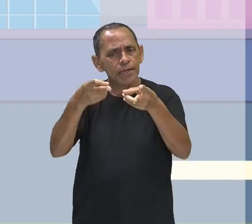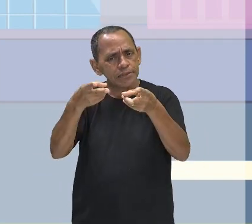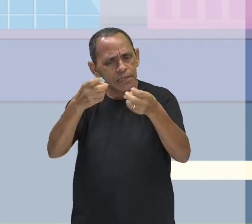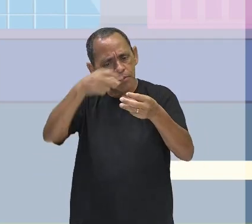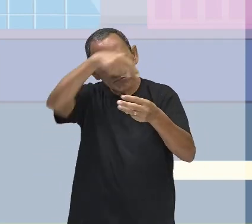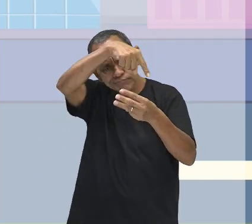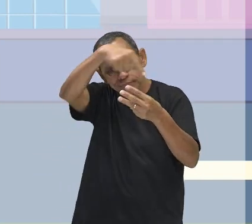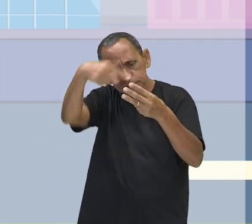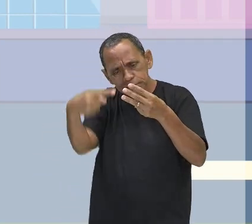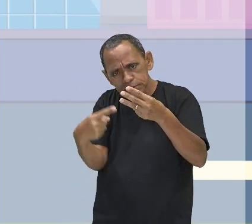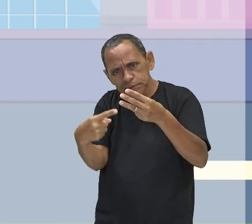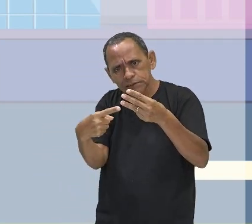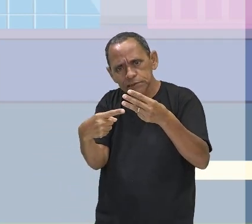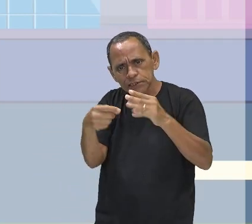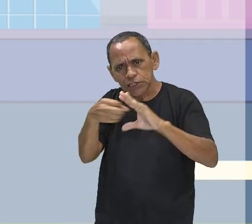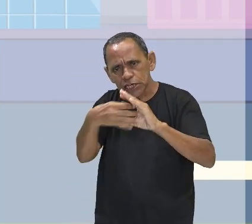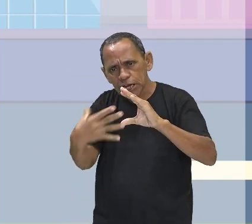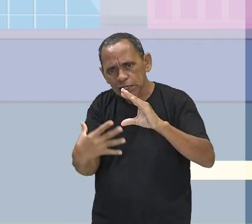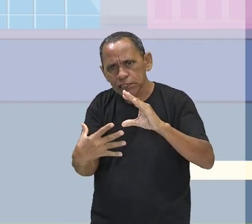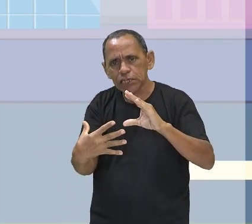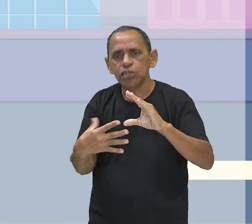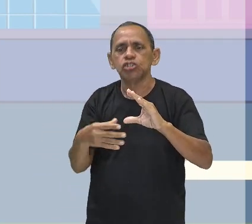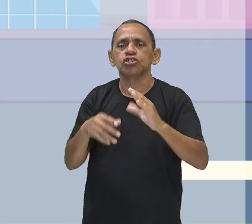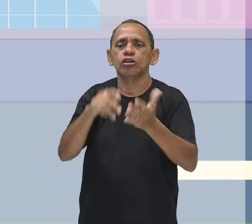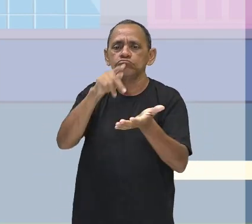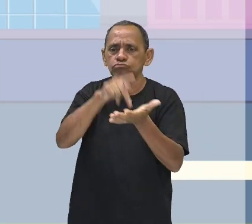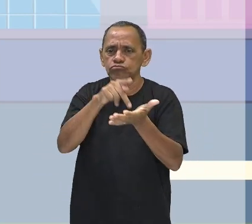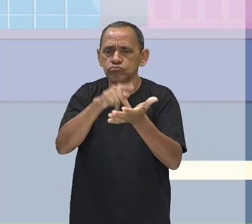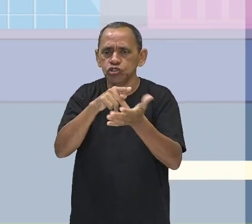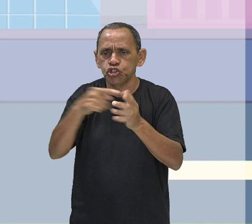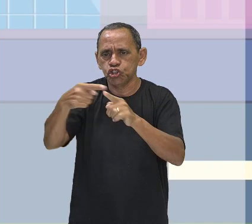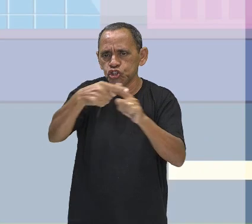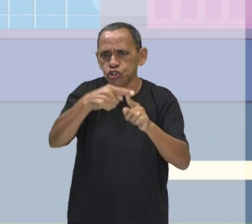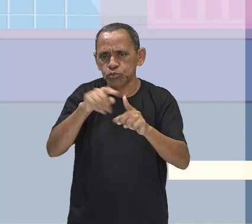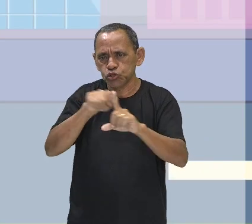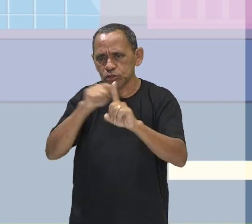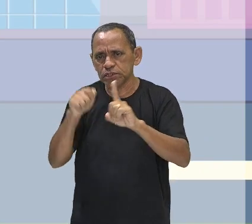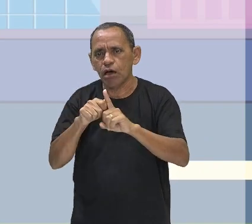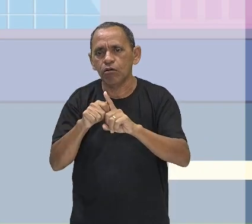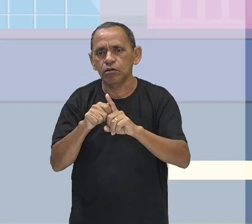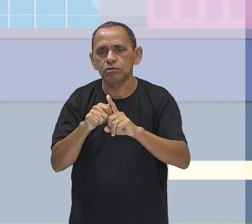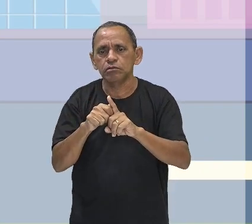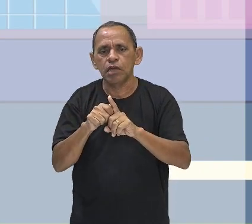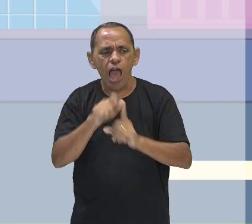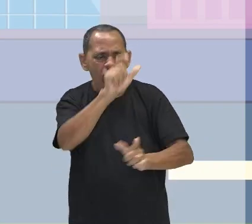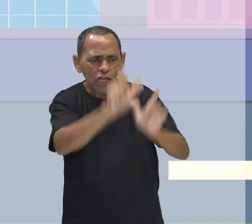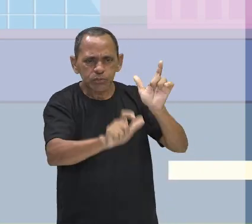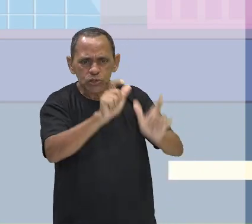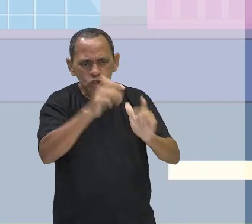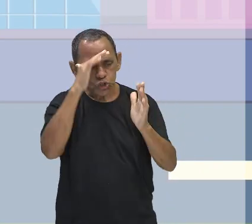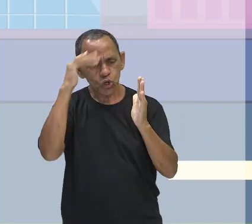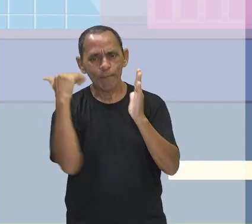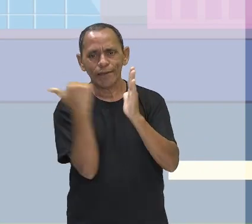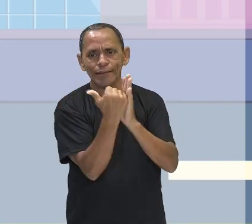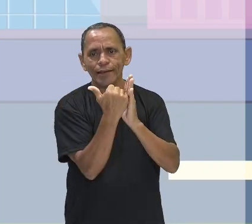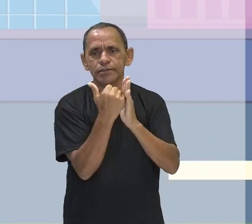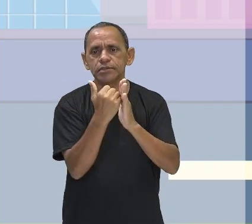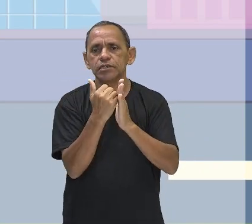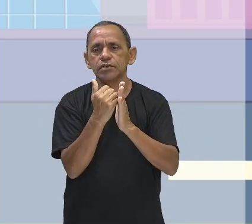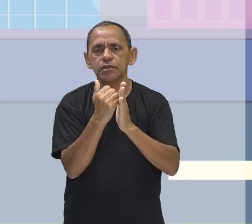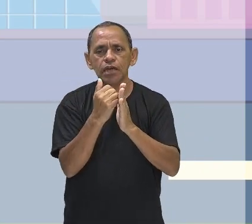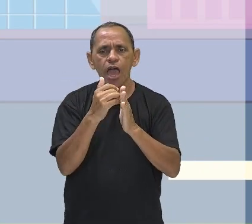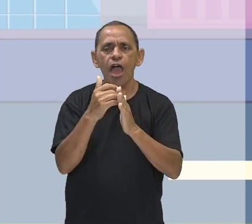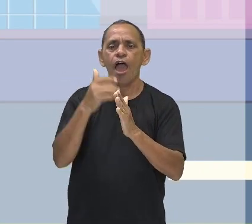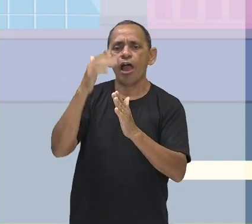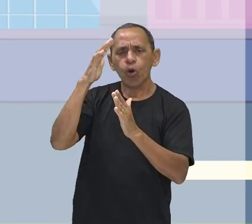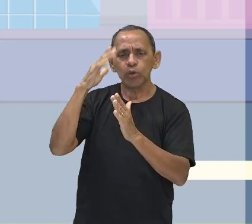fato social aplicados a esses exemplos. E quem não cumpre? Bem, quando isso não é muito normal,